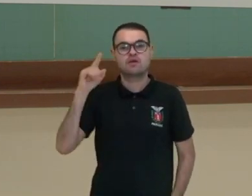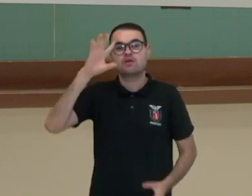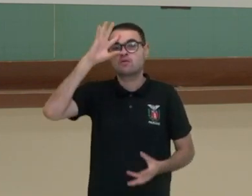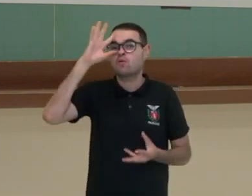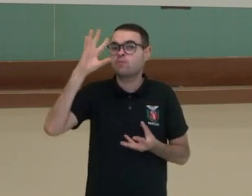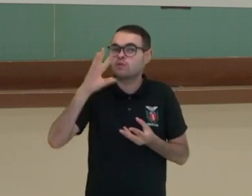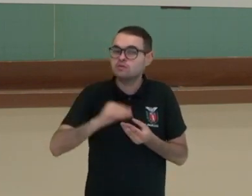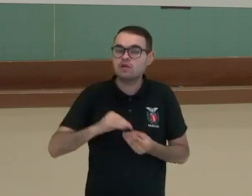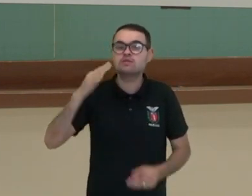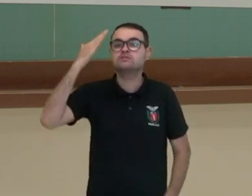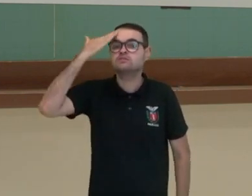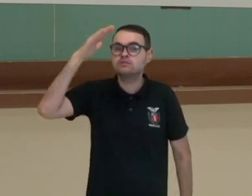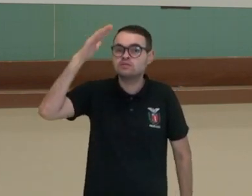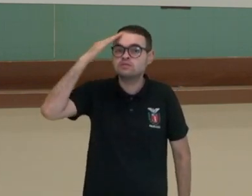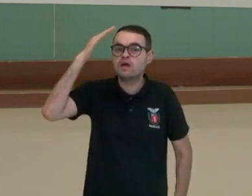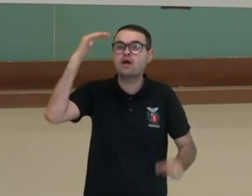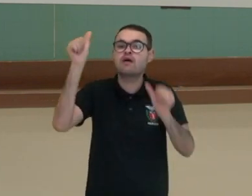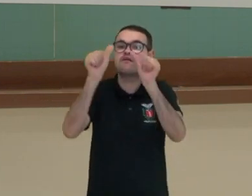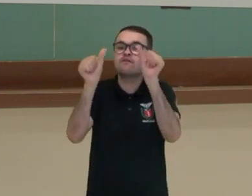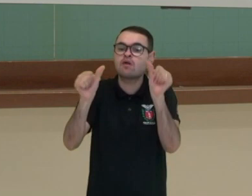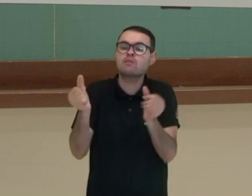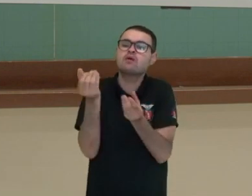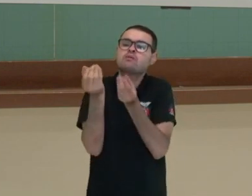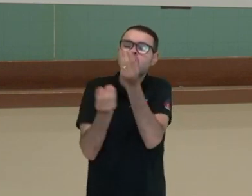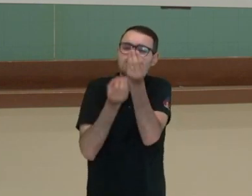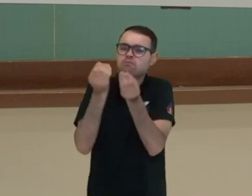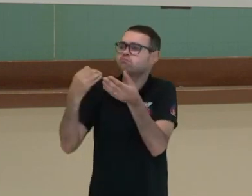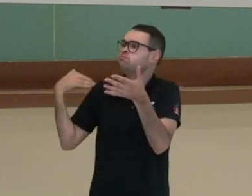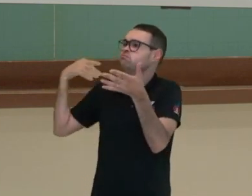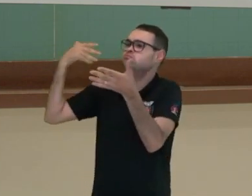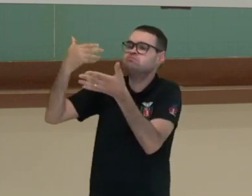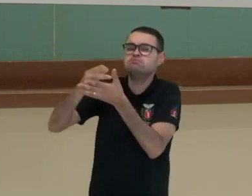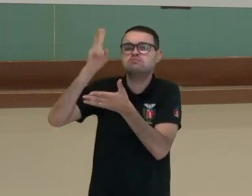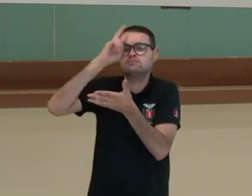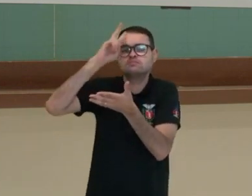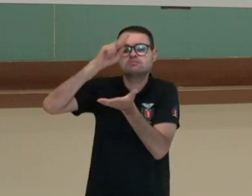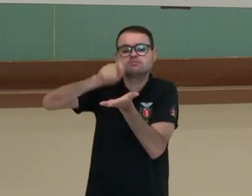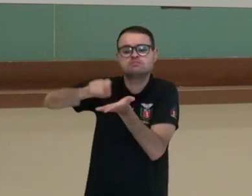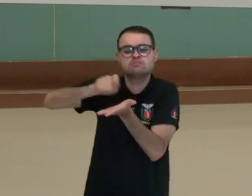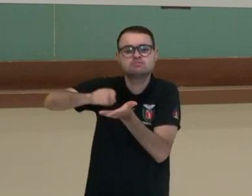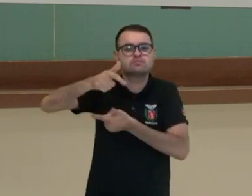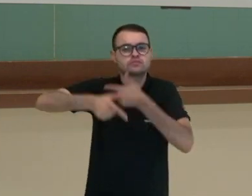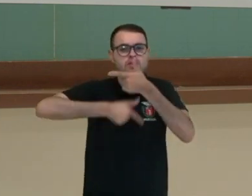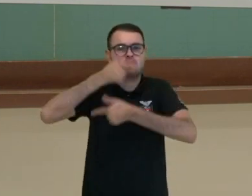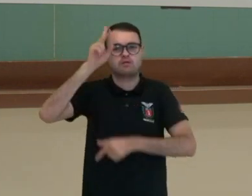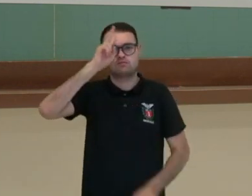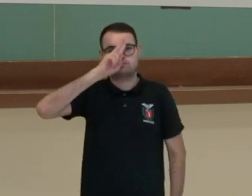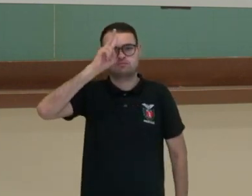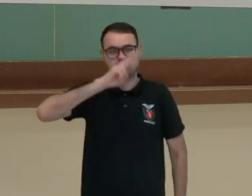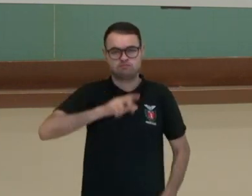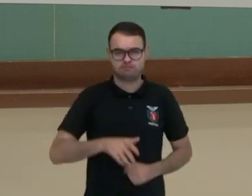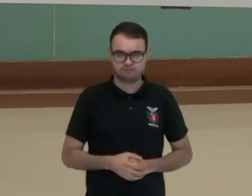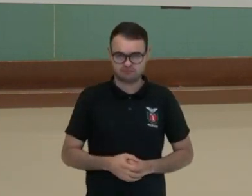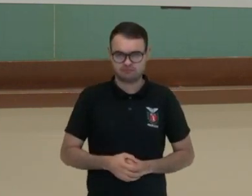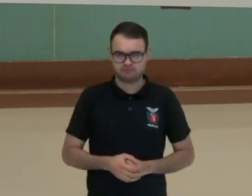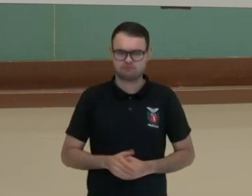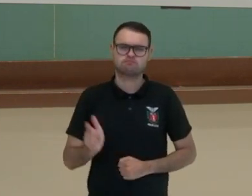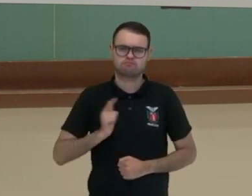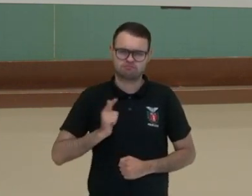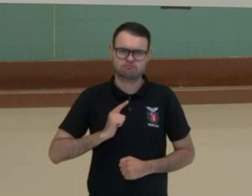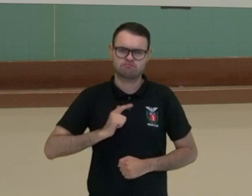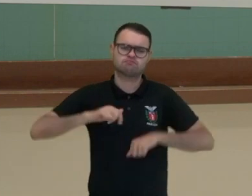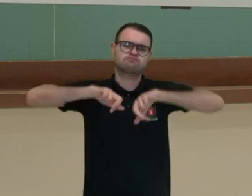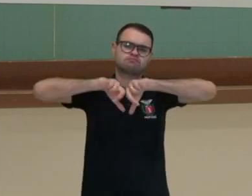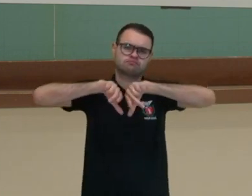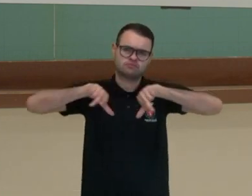as formas da escrita da história e o trabalho do historiador. Nós sabemos que existem várias formas de